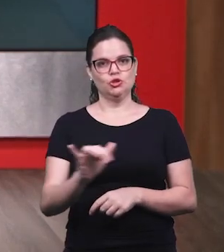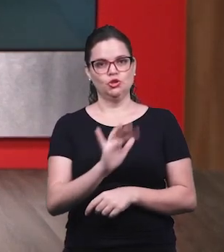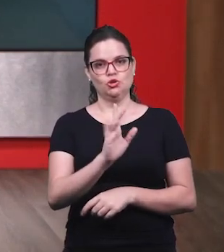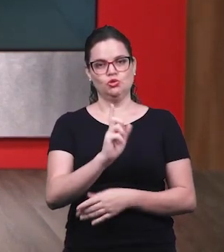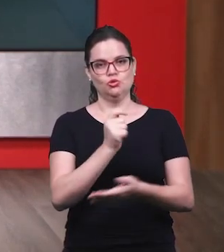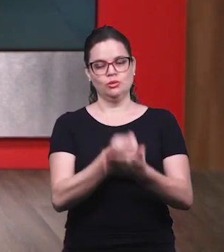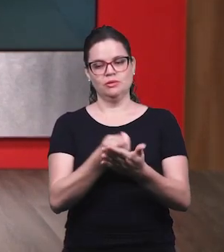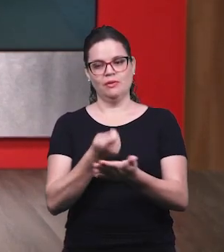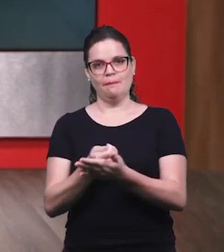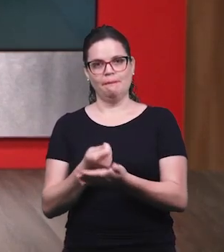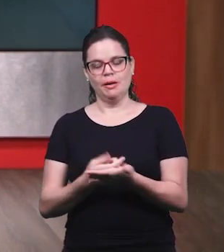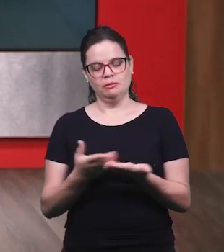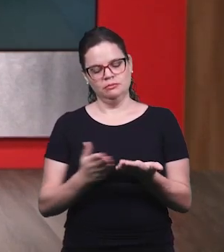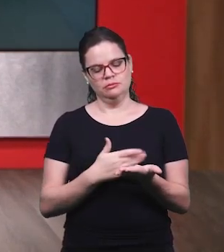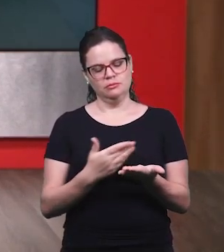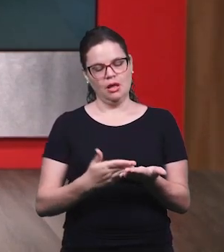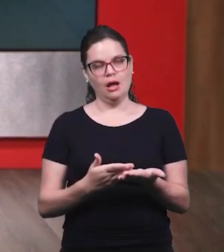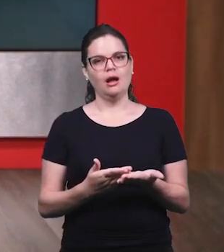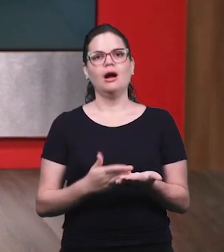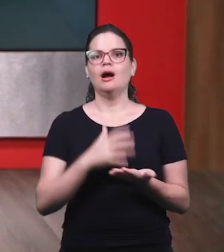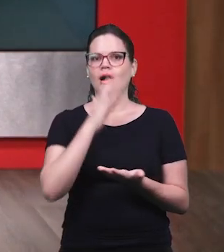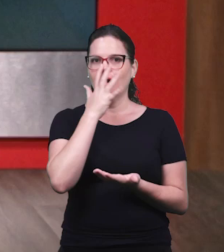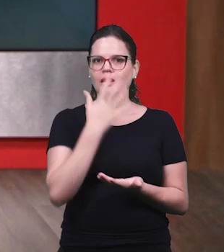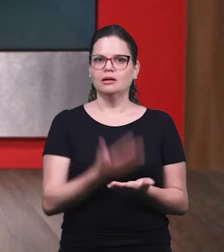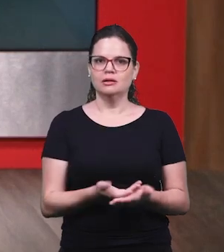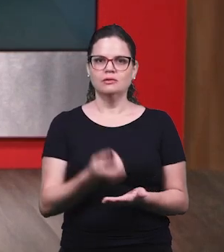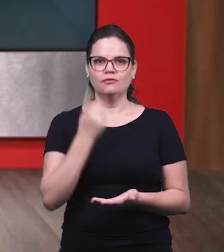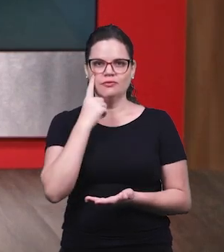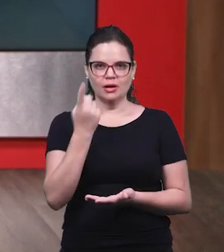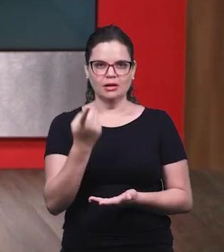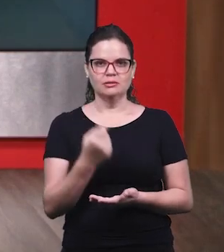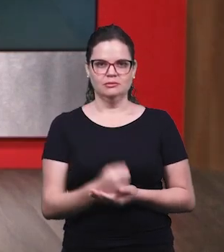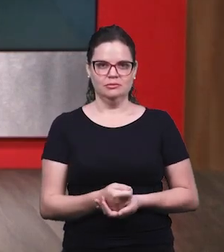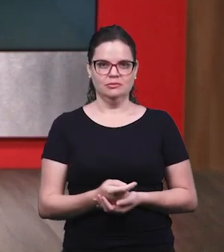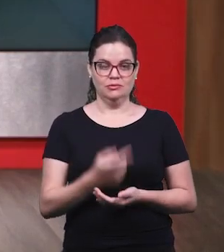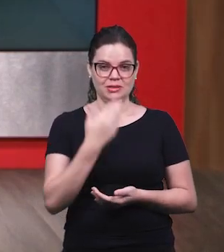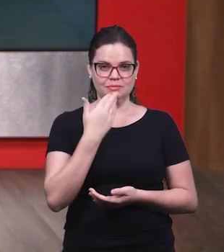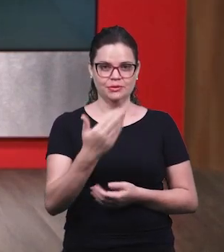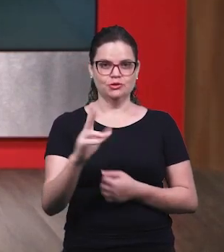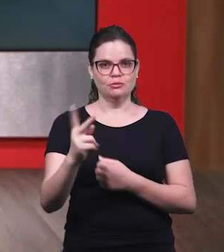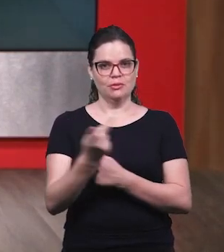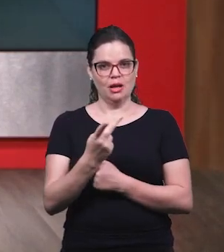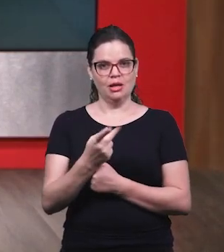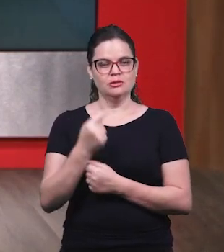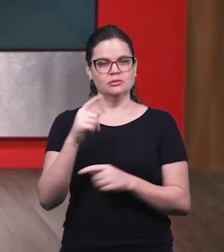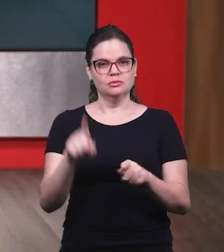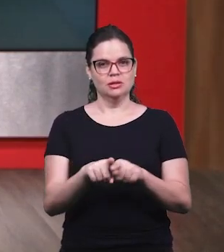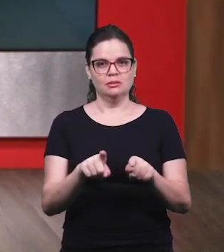lá no final e observa se você fez um empréstimo no banco,